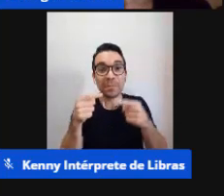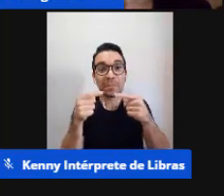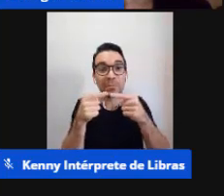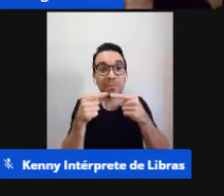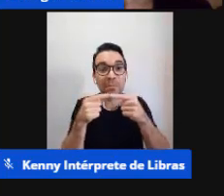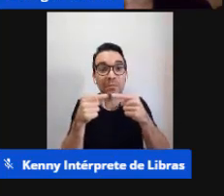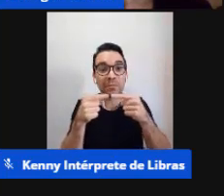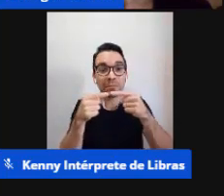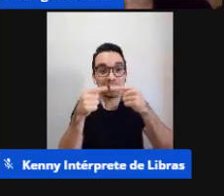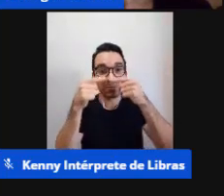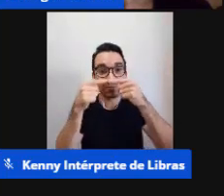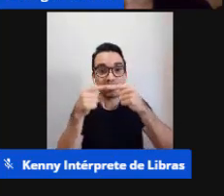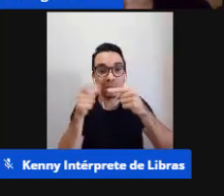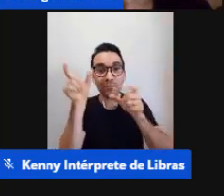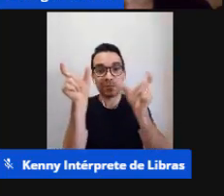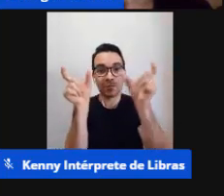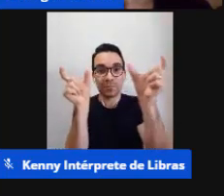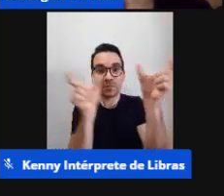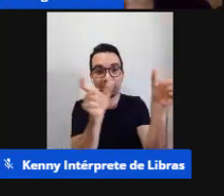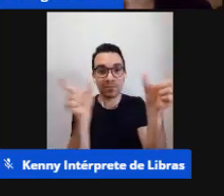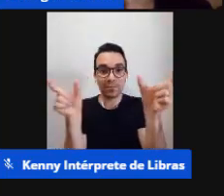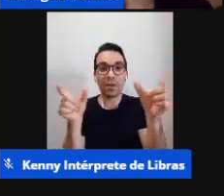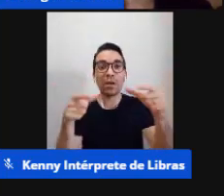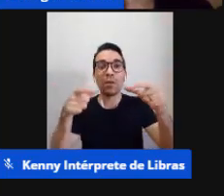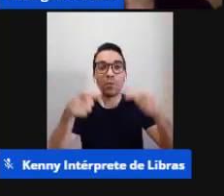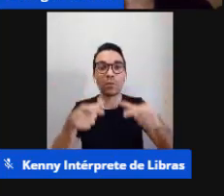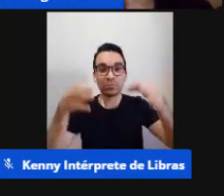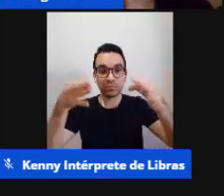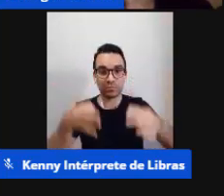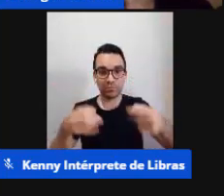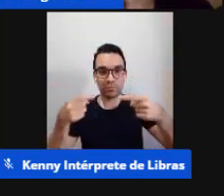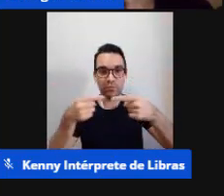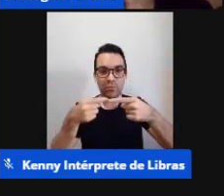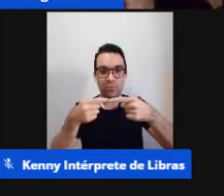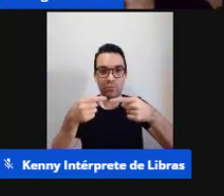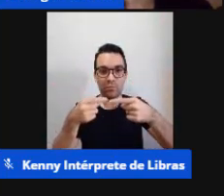muito essa noção